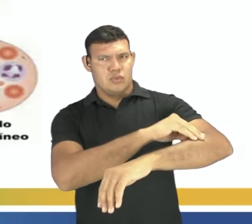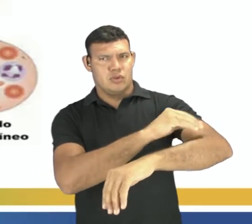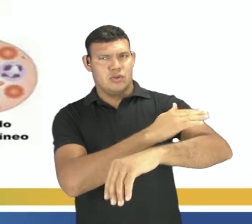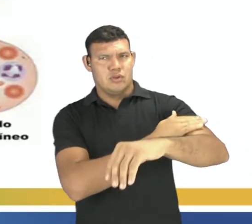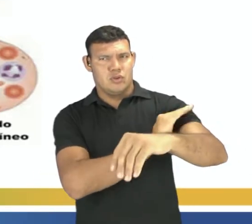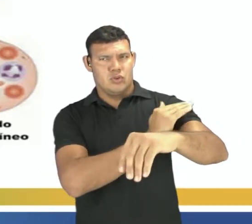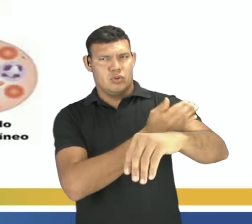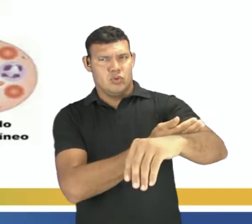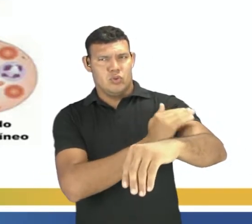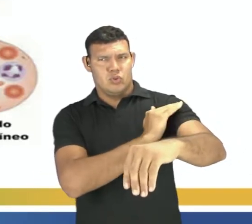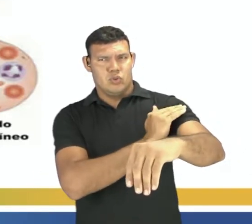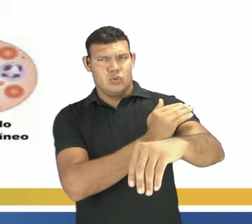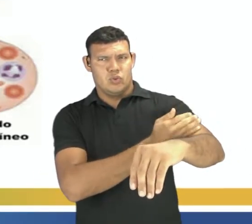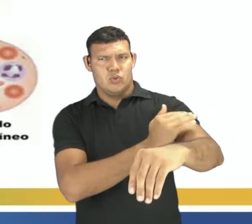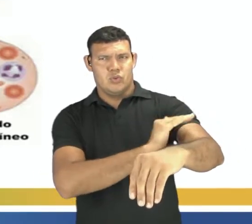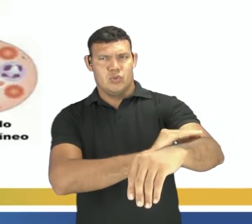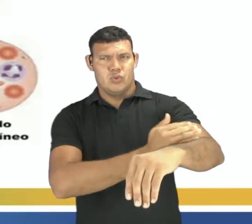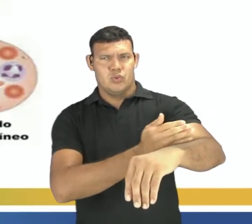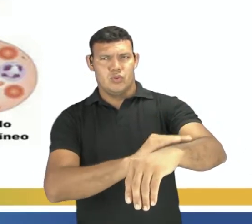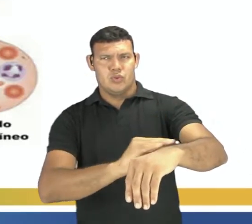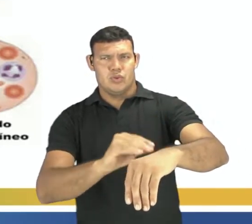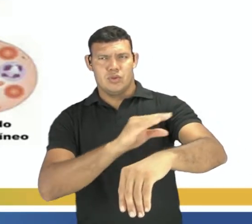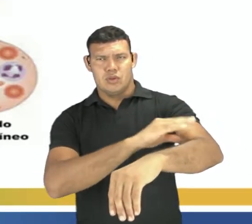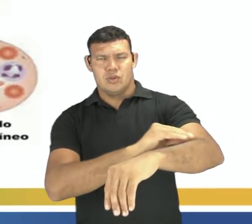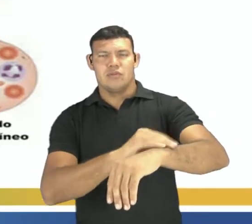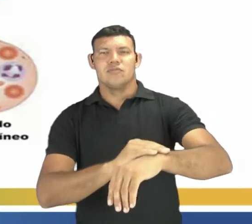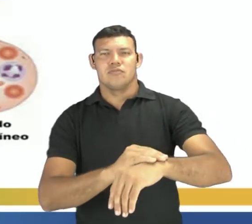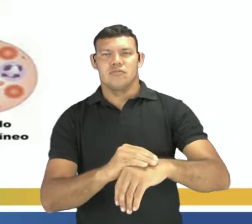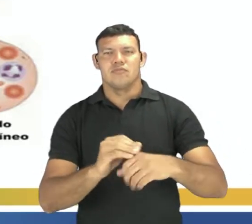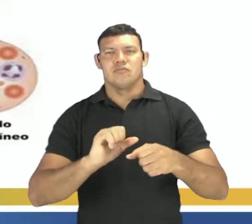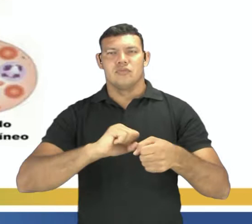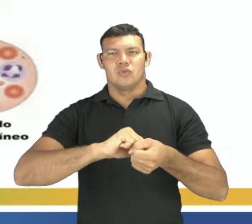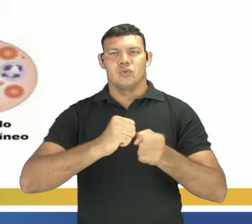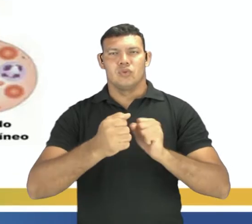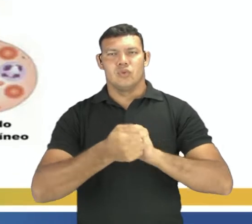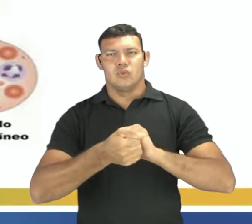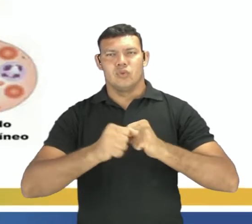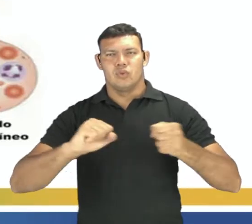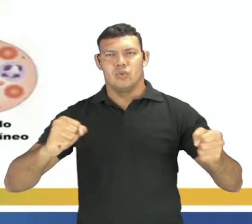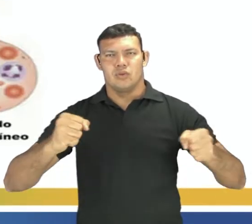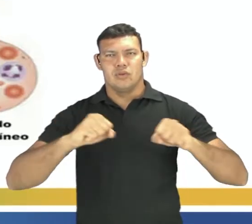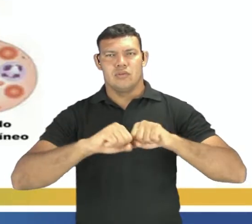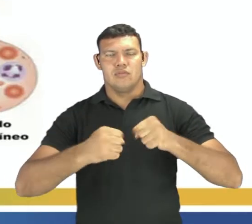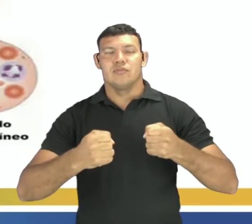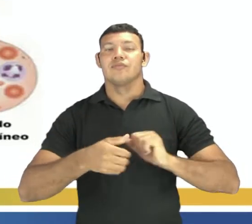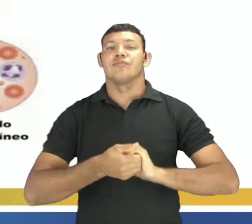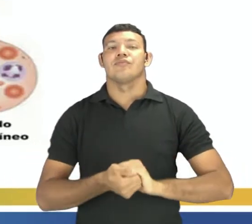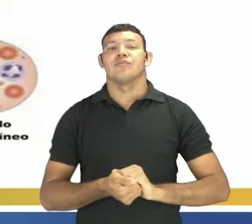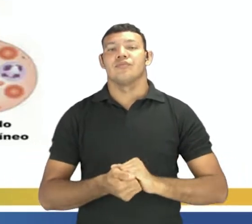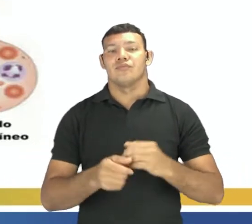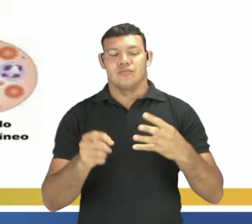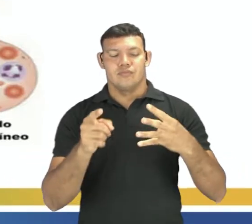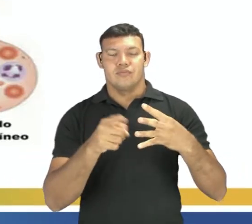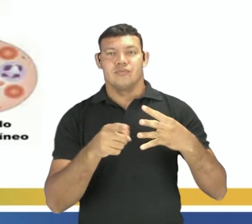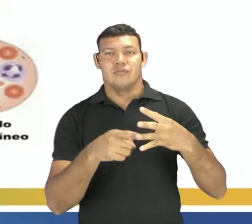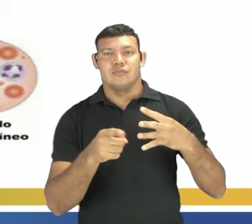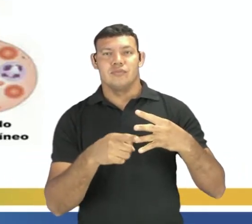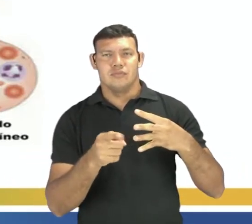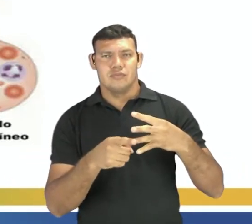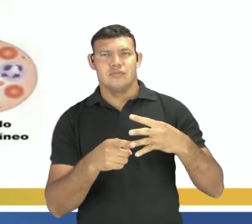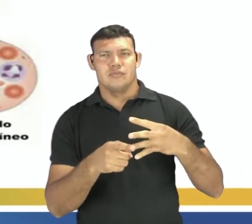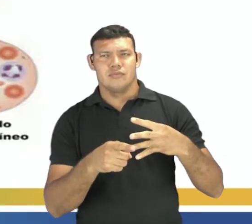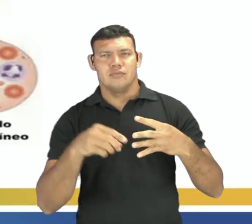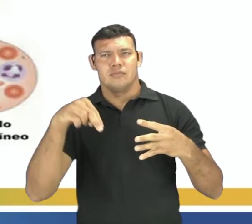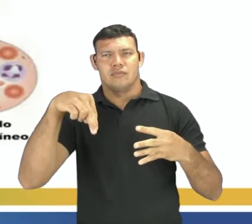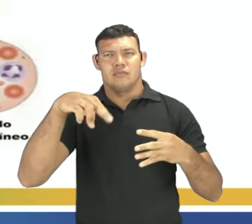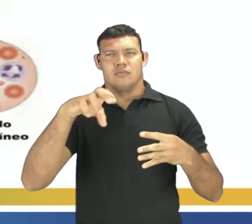de fibras que se contrai. Também nós vamos ter o tecido nervoso, que consiste